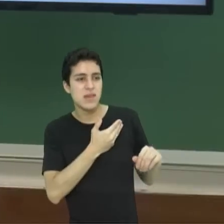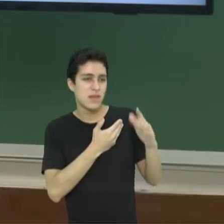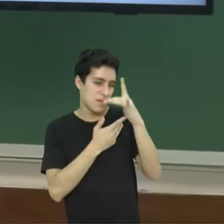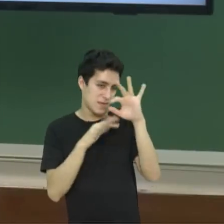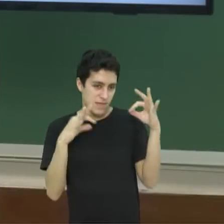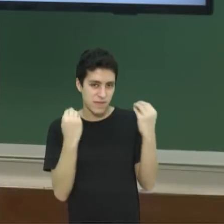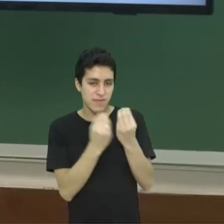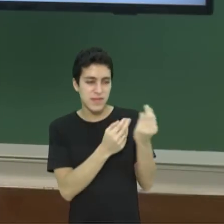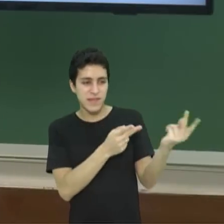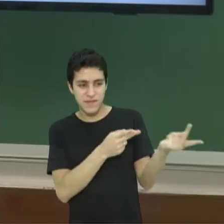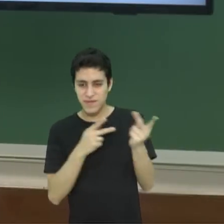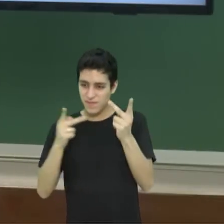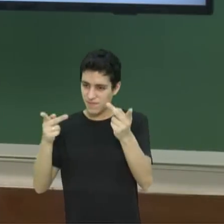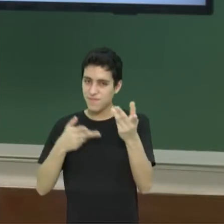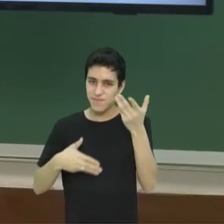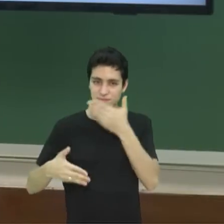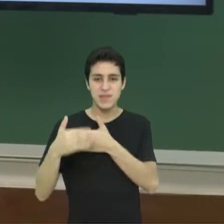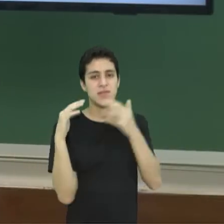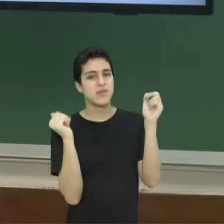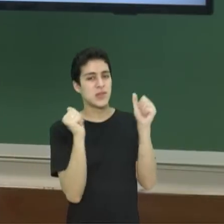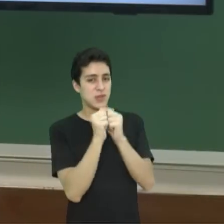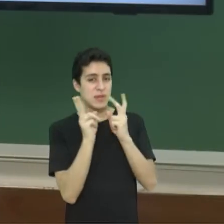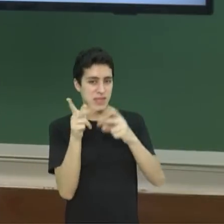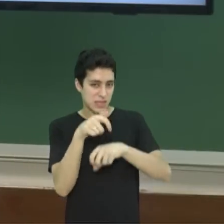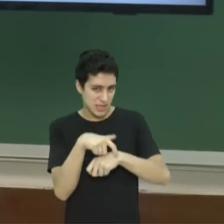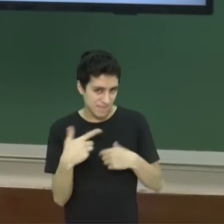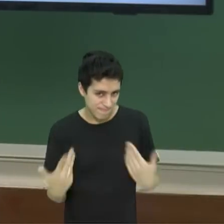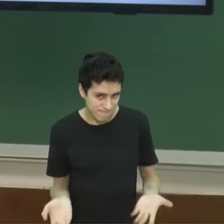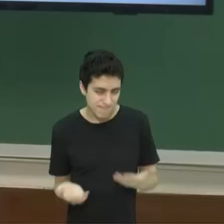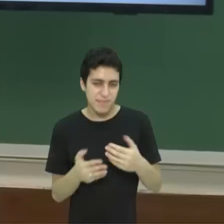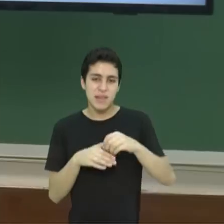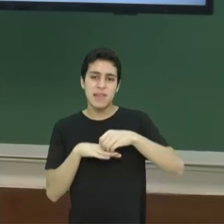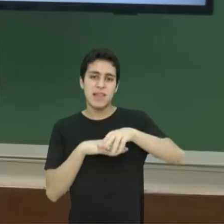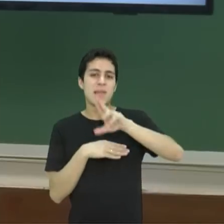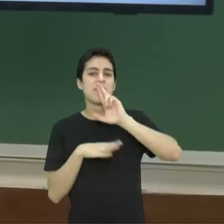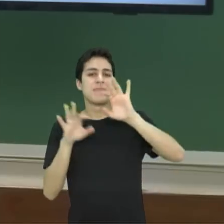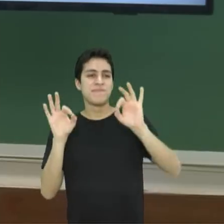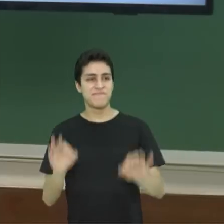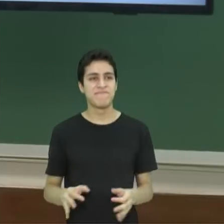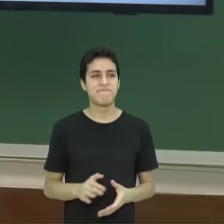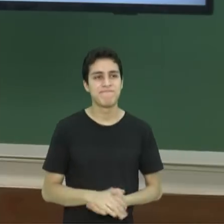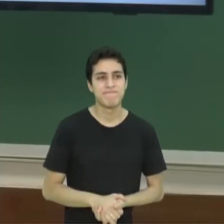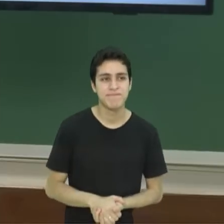para poder interagir com todo mundo? Então é essa a resposta correta.